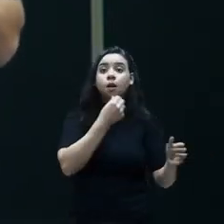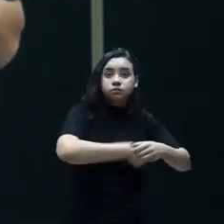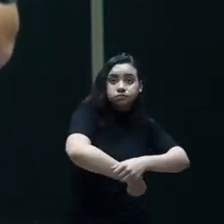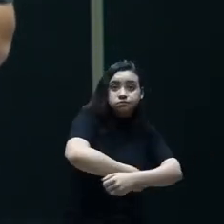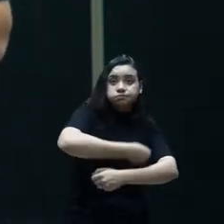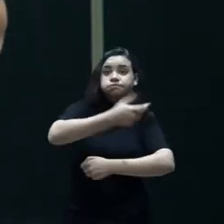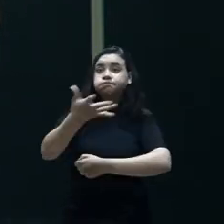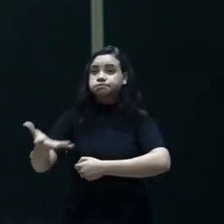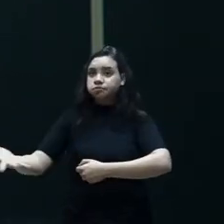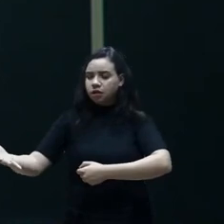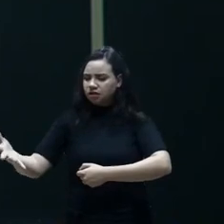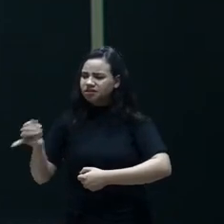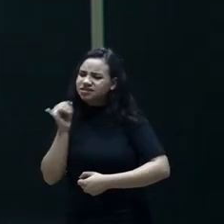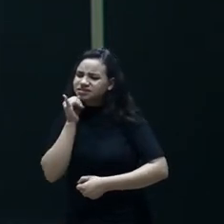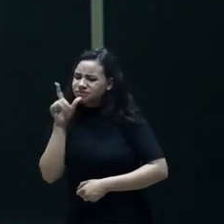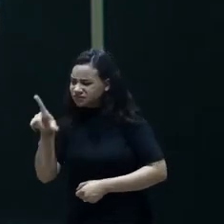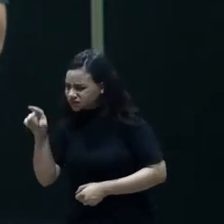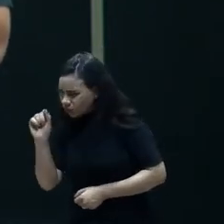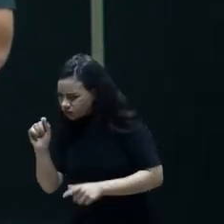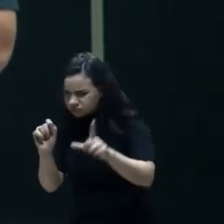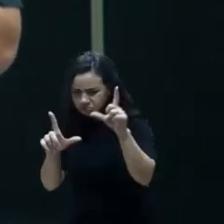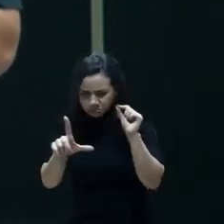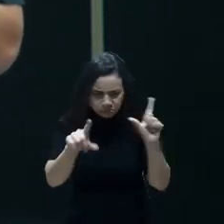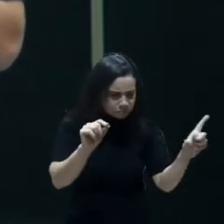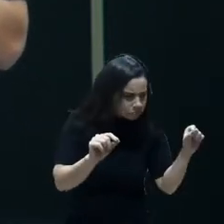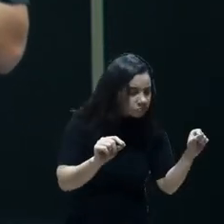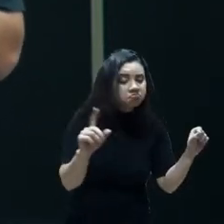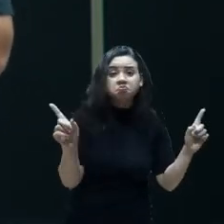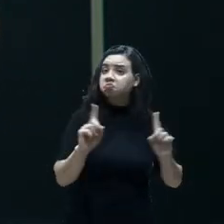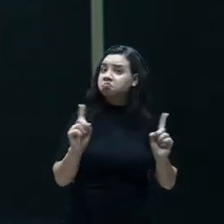terreno. Ele semeia em todos os terrenos.